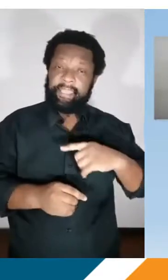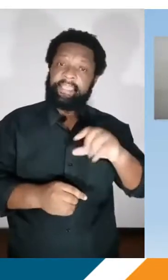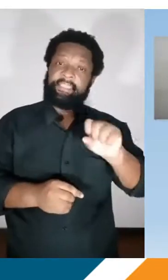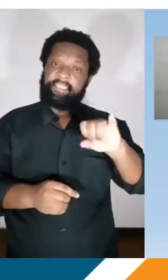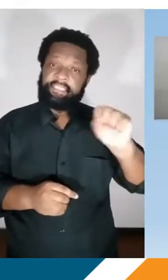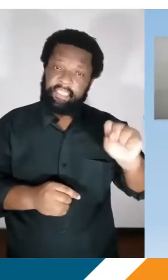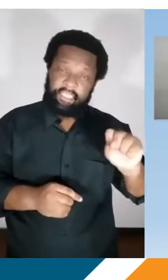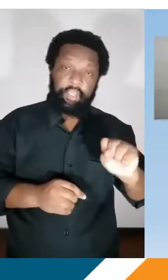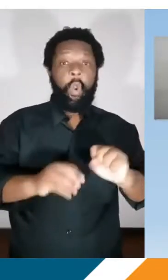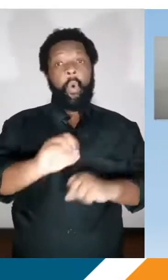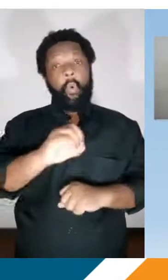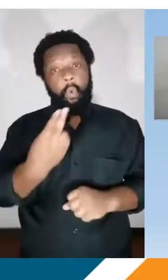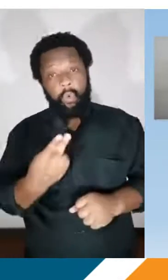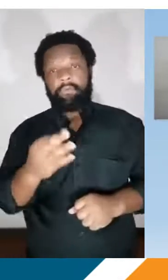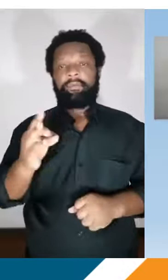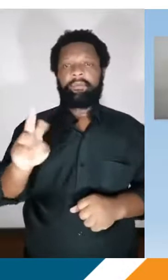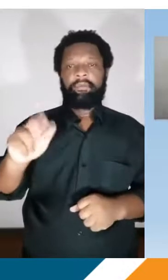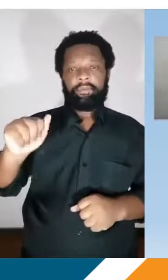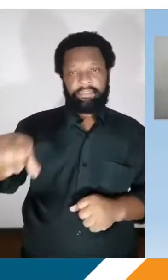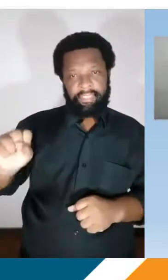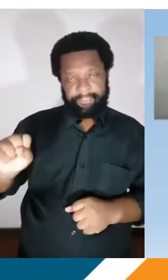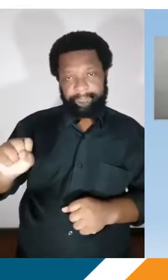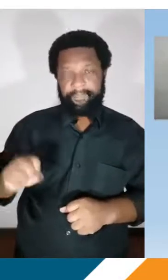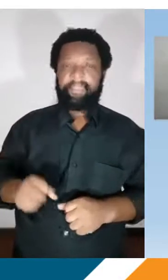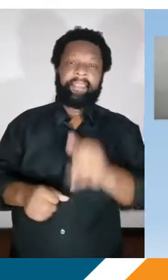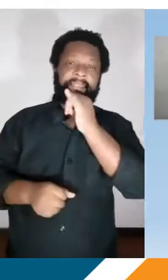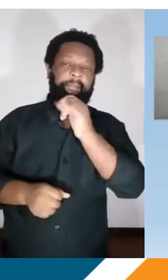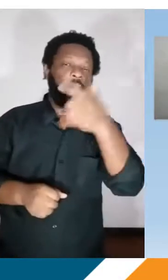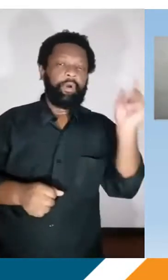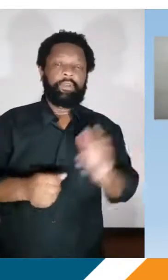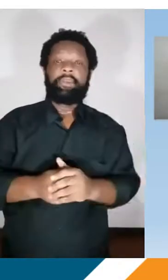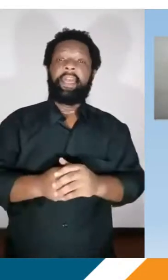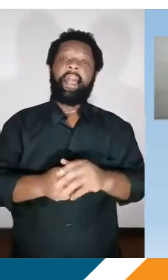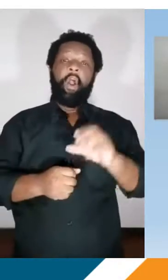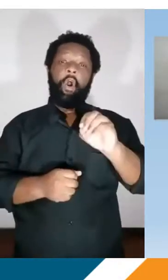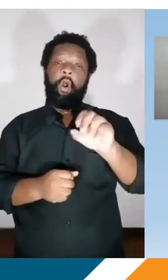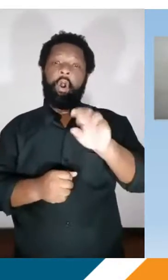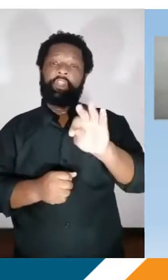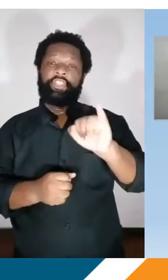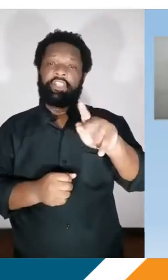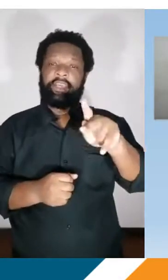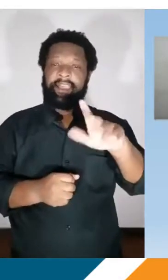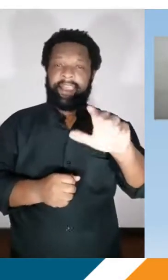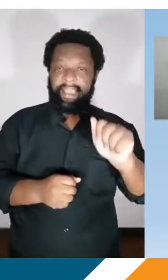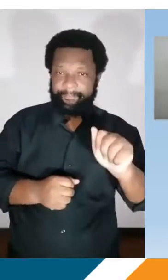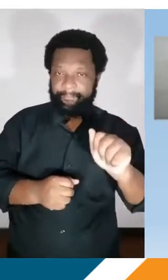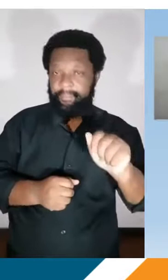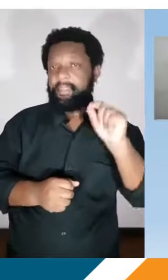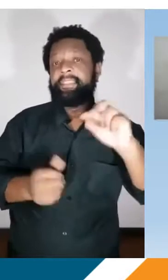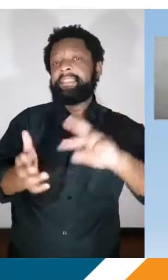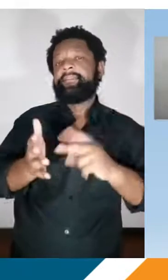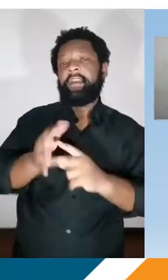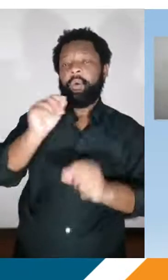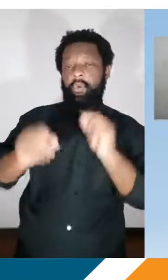há isomeria cis ou trans, tá, gente? Uma outra situação agora é a isomeria óptica. A isomeria óptica ela